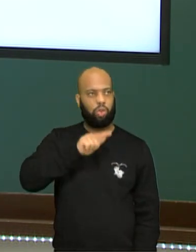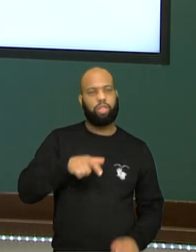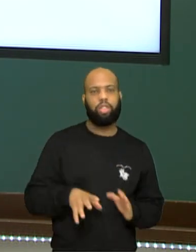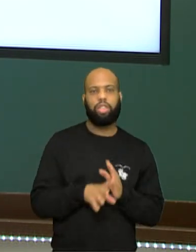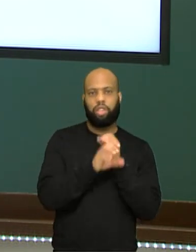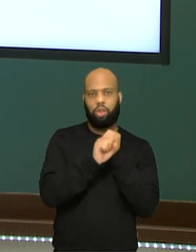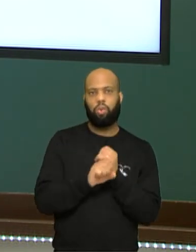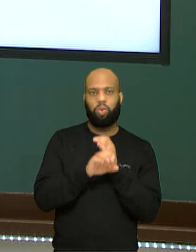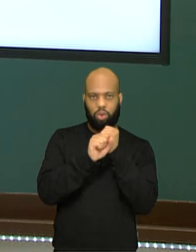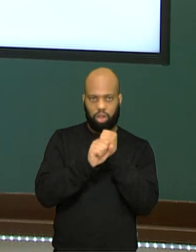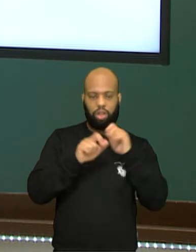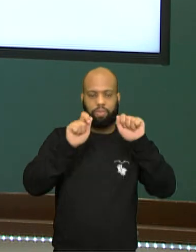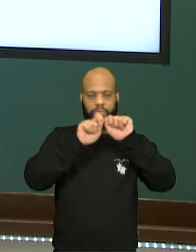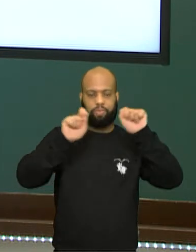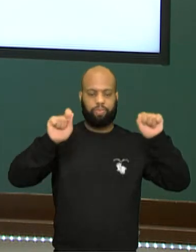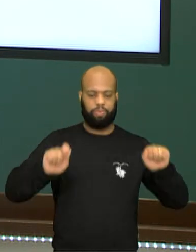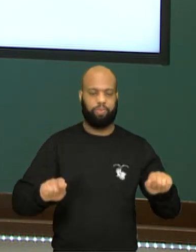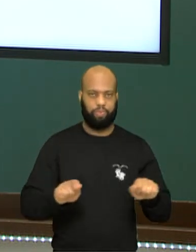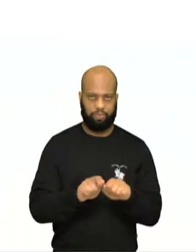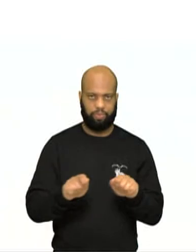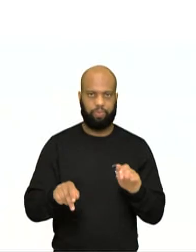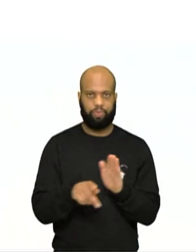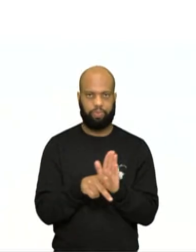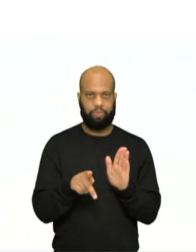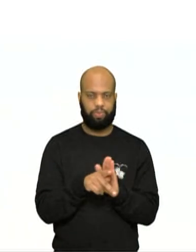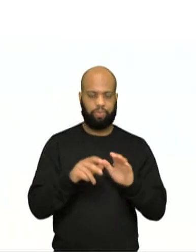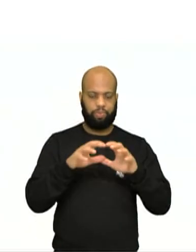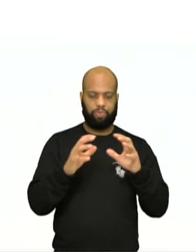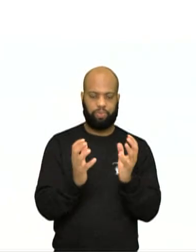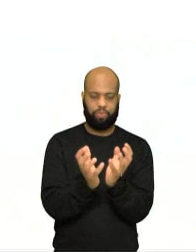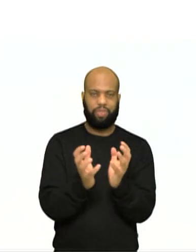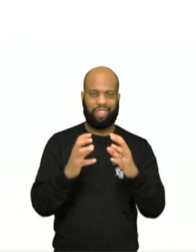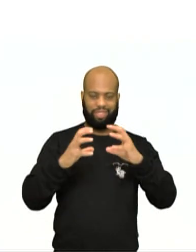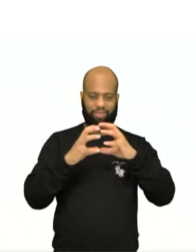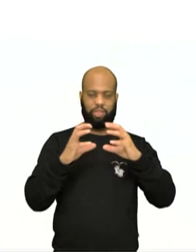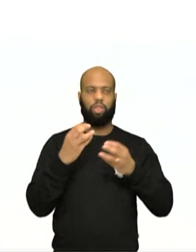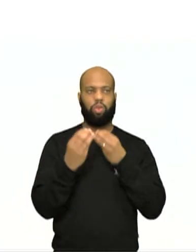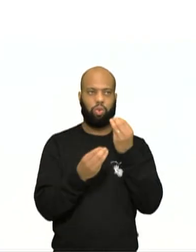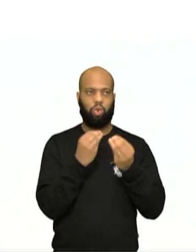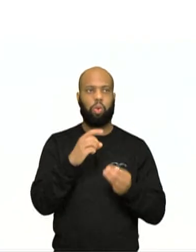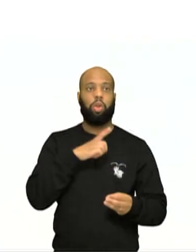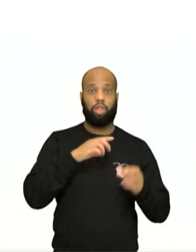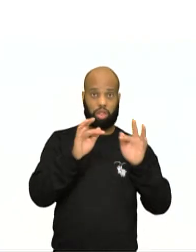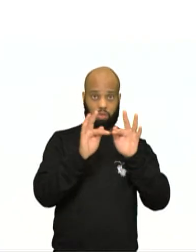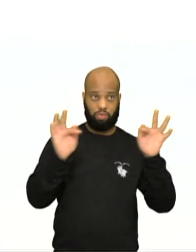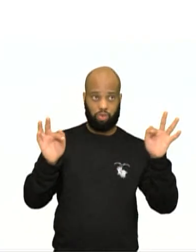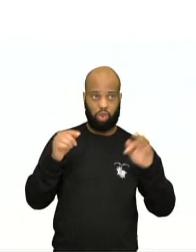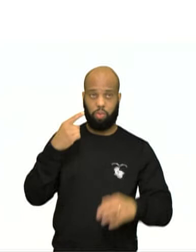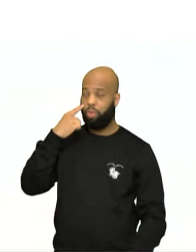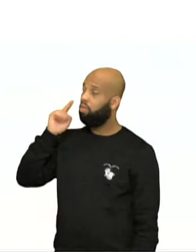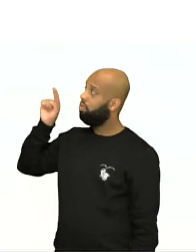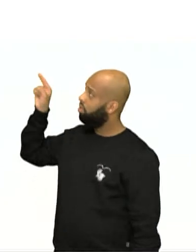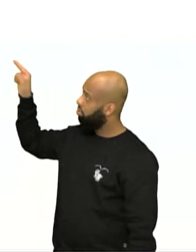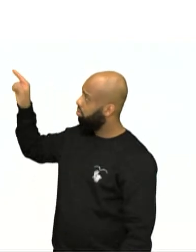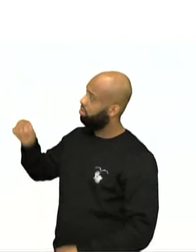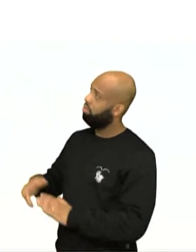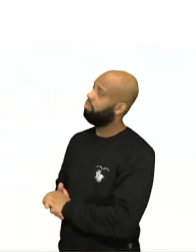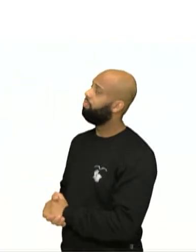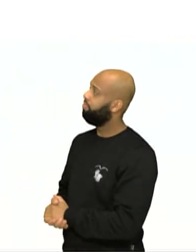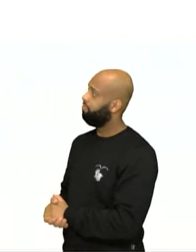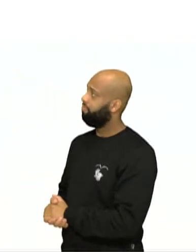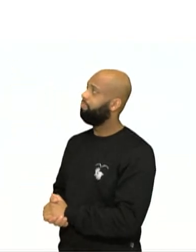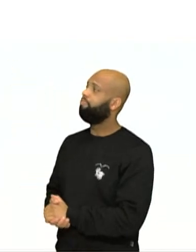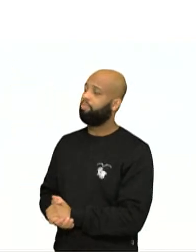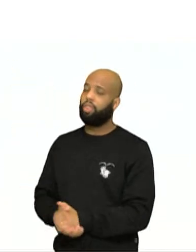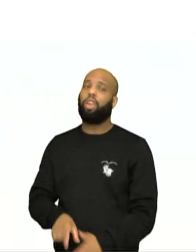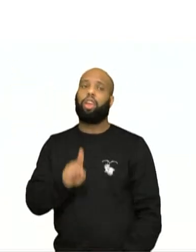a área da nossa esfera como é que a gente calcula a área da esfera uma área da esfera vai ser 4 PI vezes